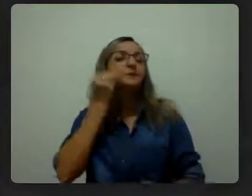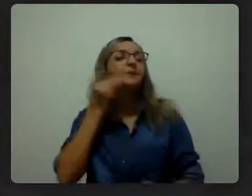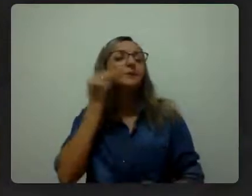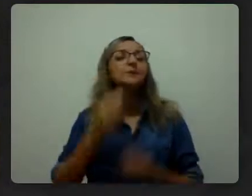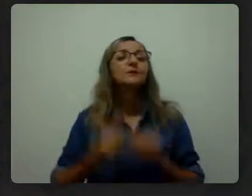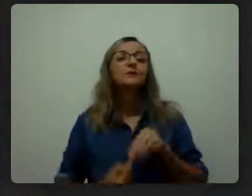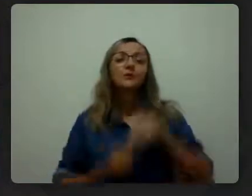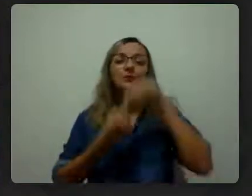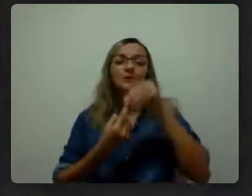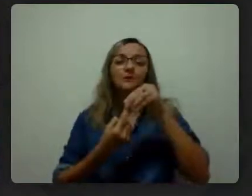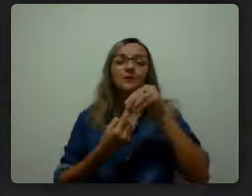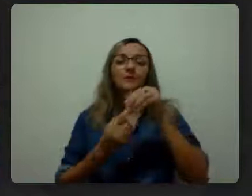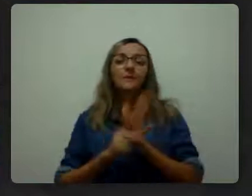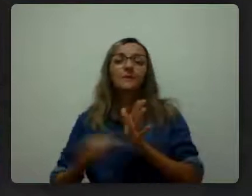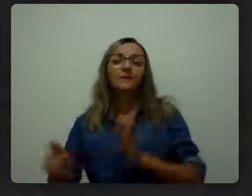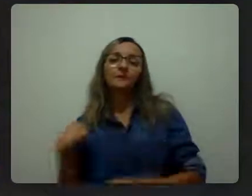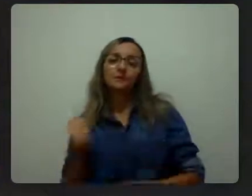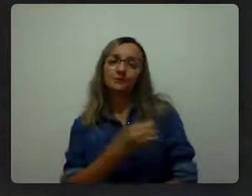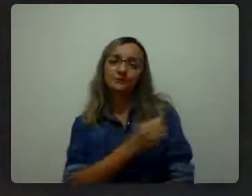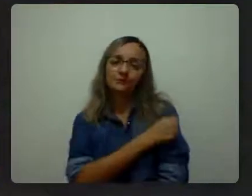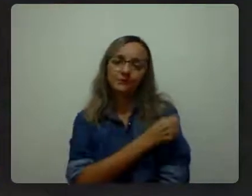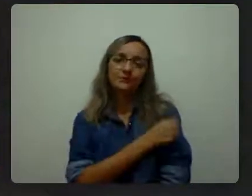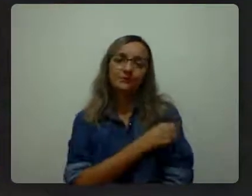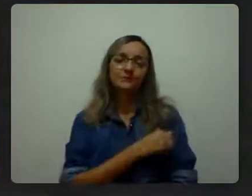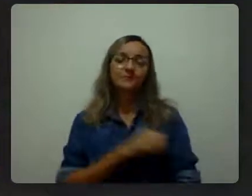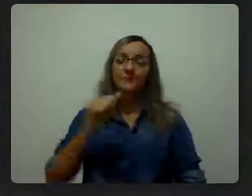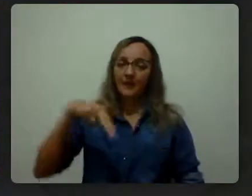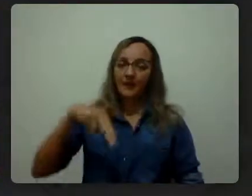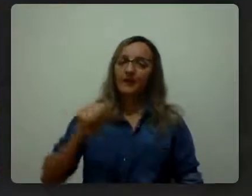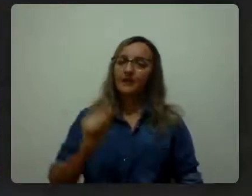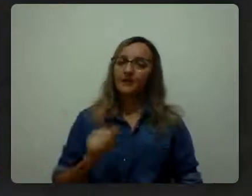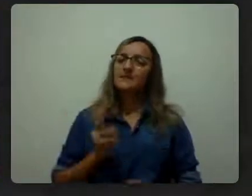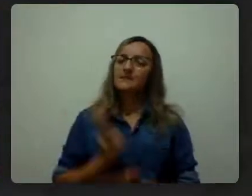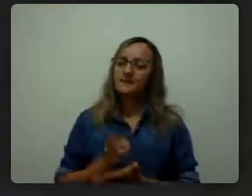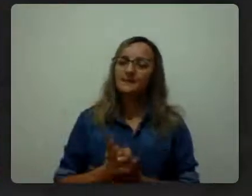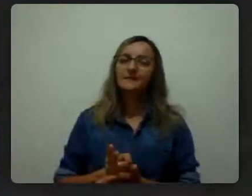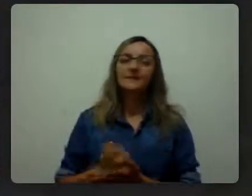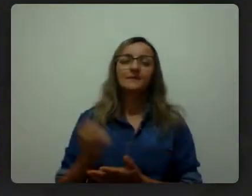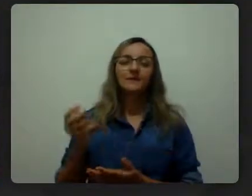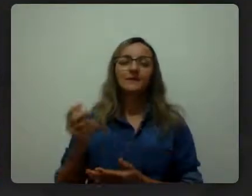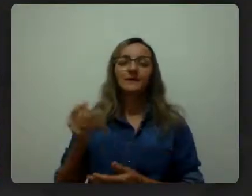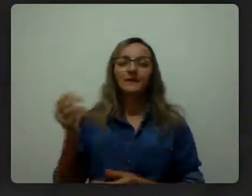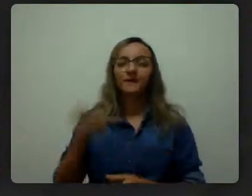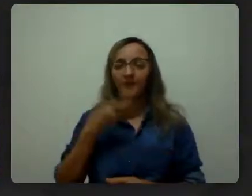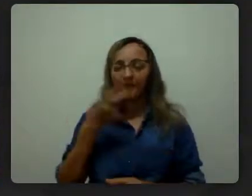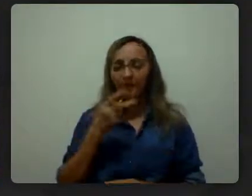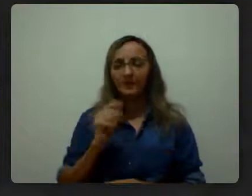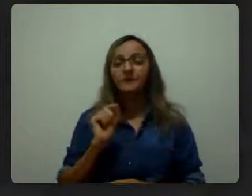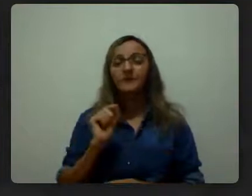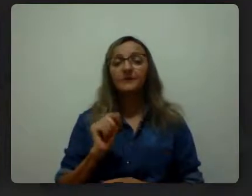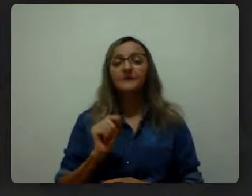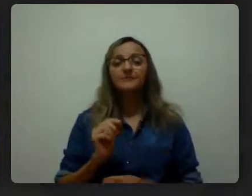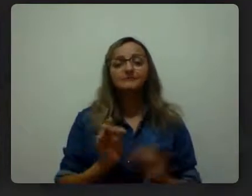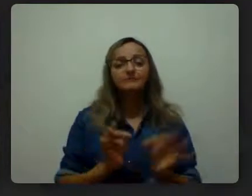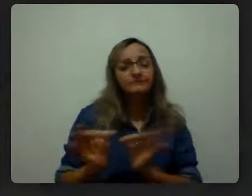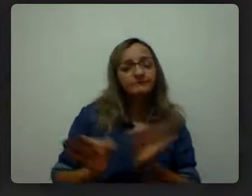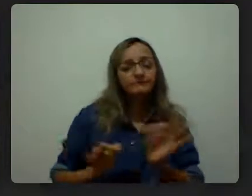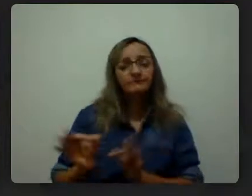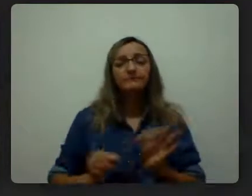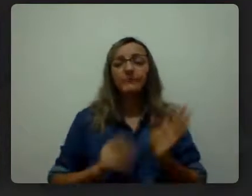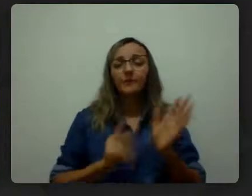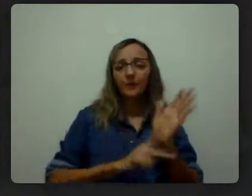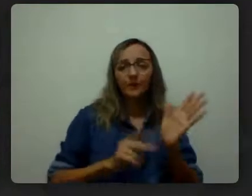os futuros empreendedores, né, de qualquer área, de qualquer segmento, vão utilizar essa metodologia com muita facilidade. E com